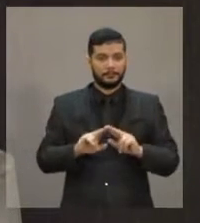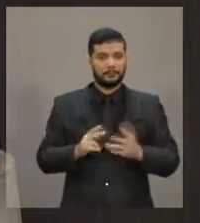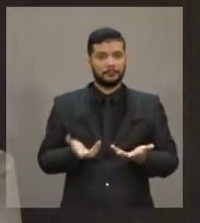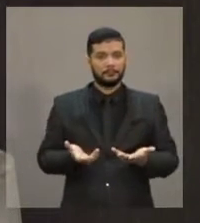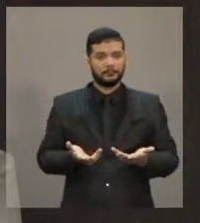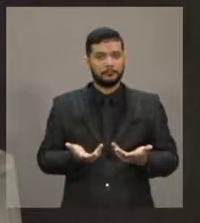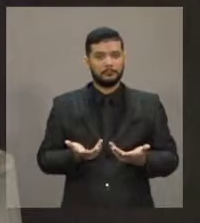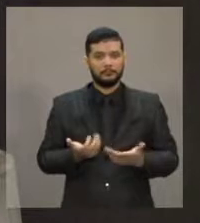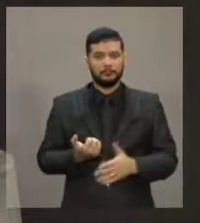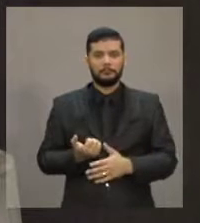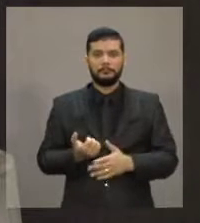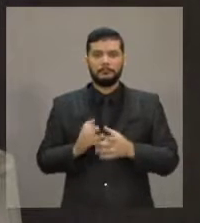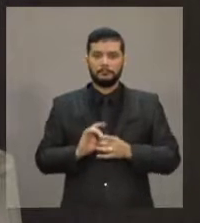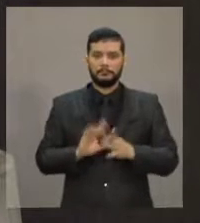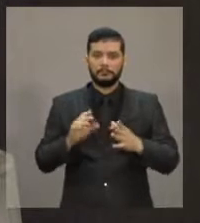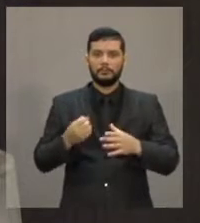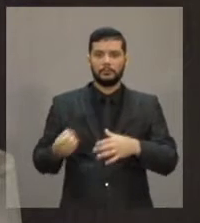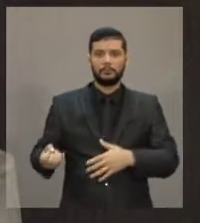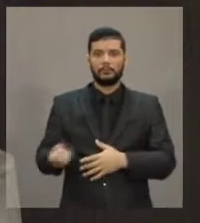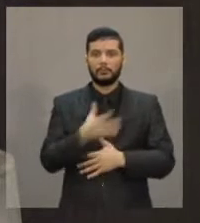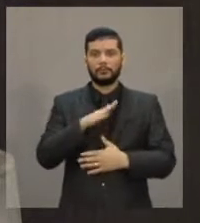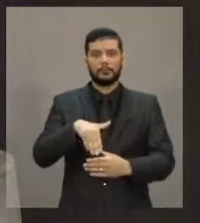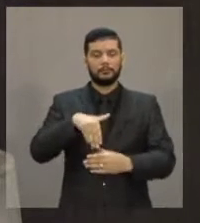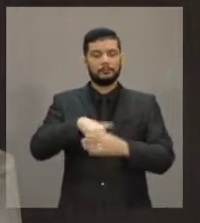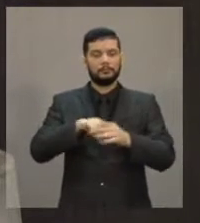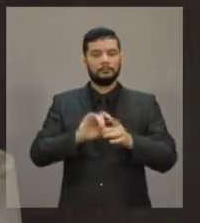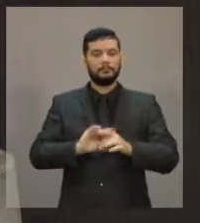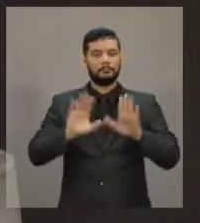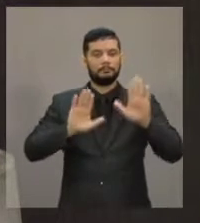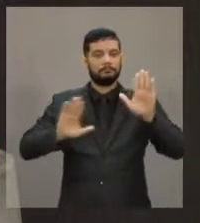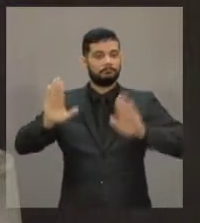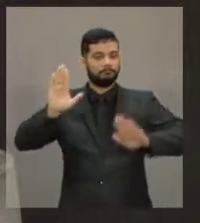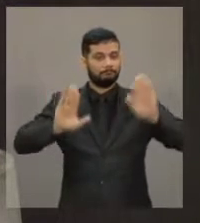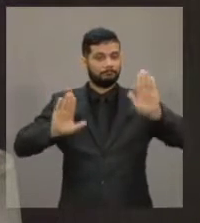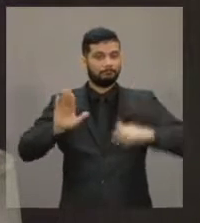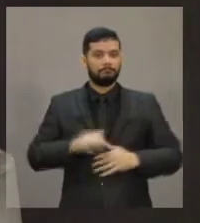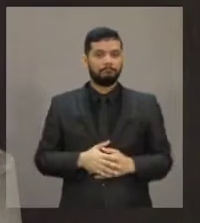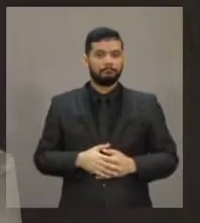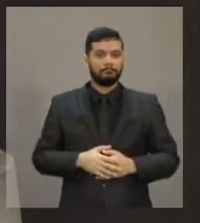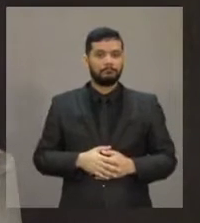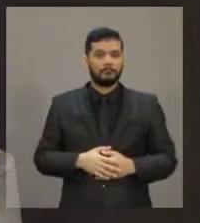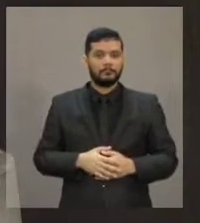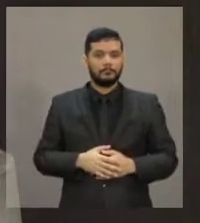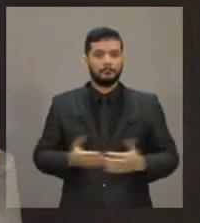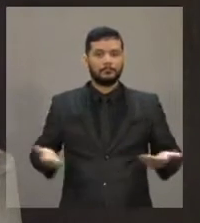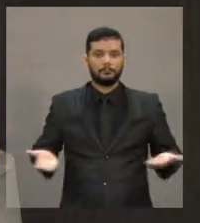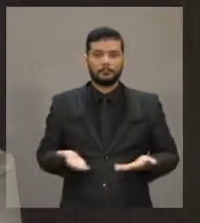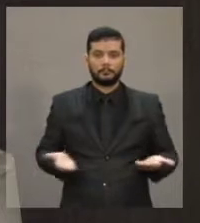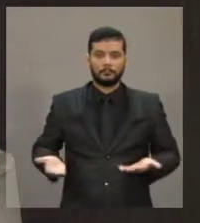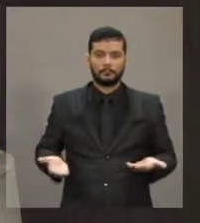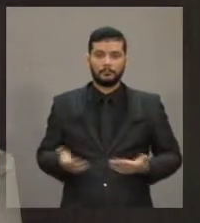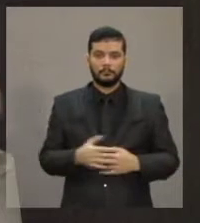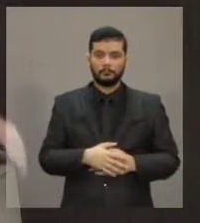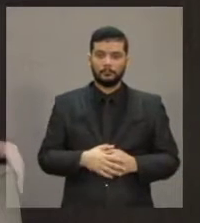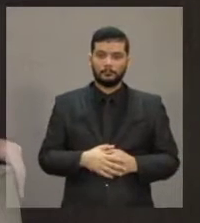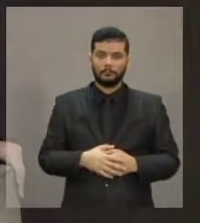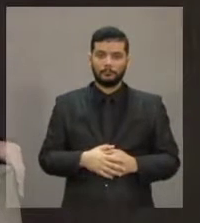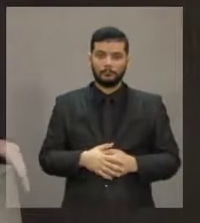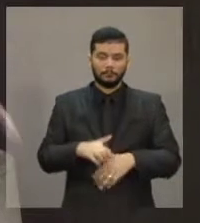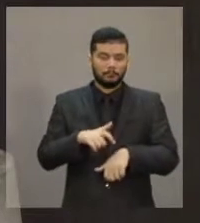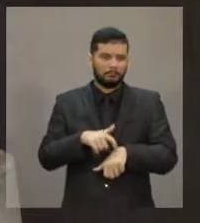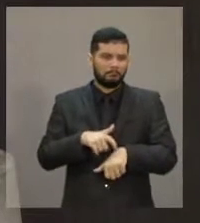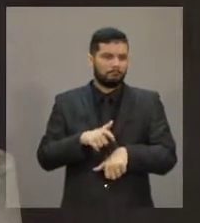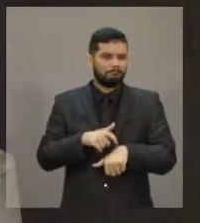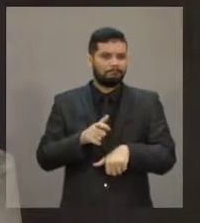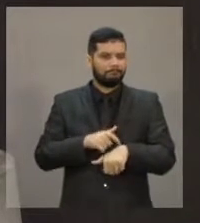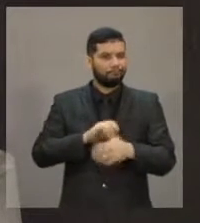e inaugurando as democracias representativas. Nós estamos num momento no mundo em que essas bases de